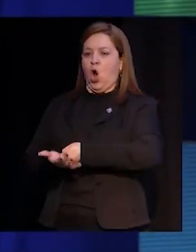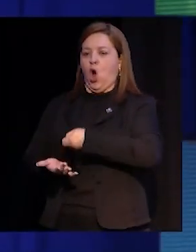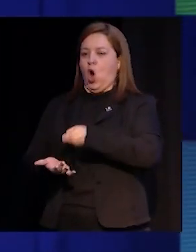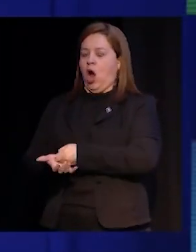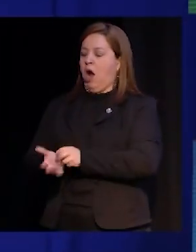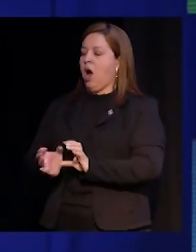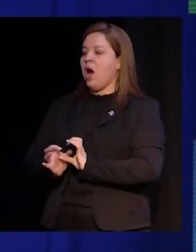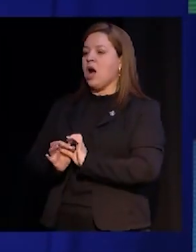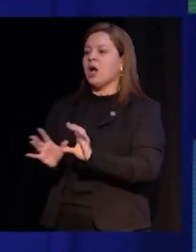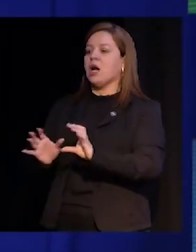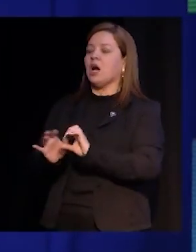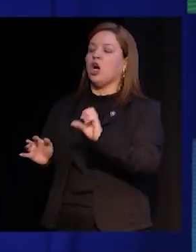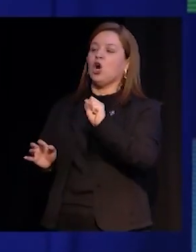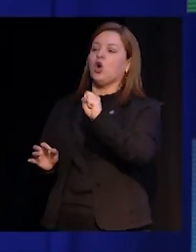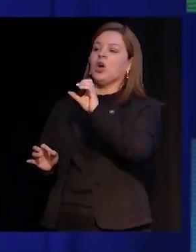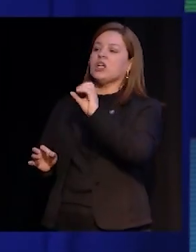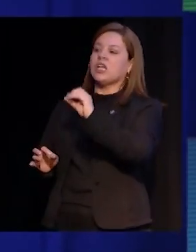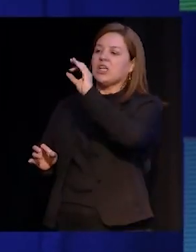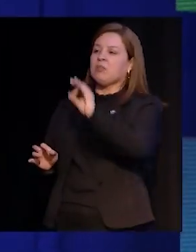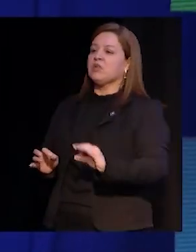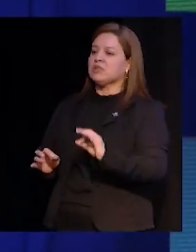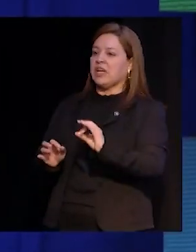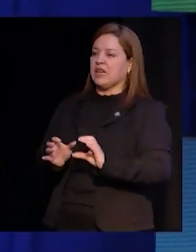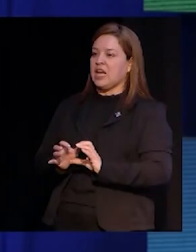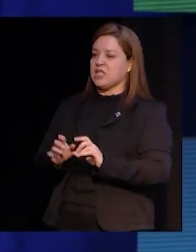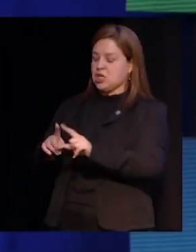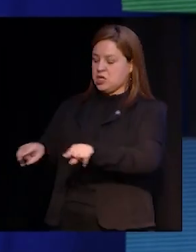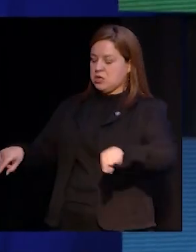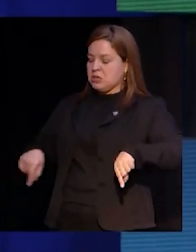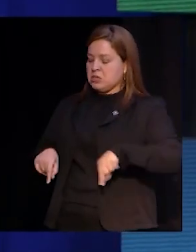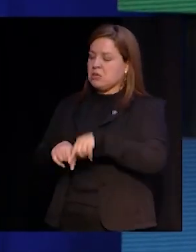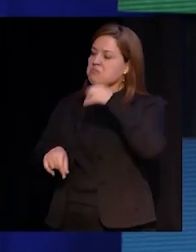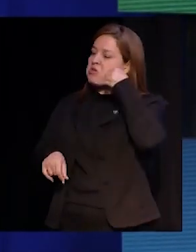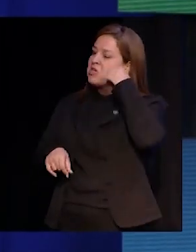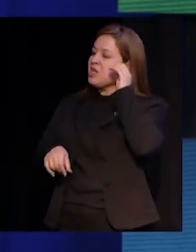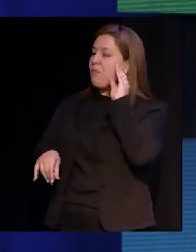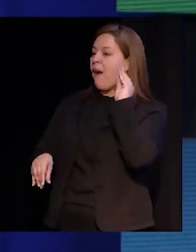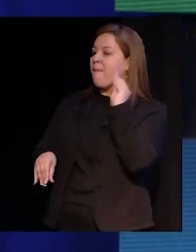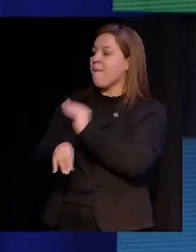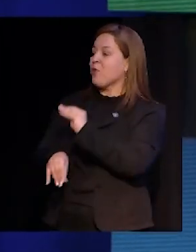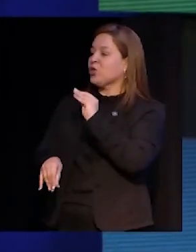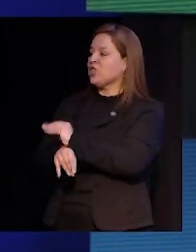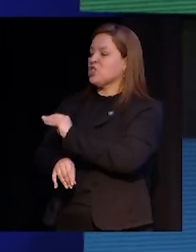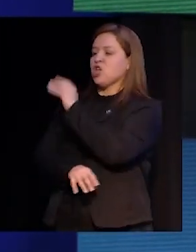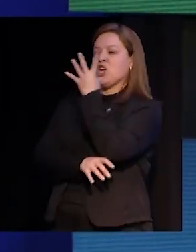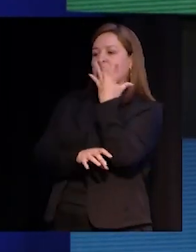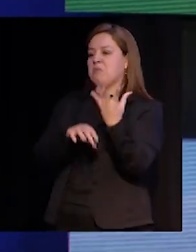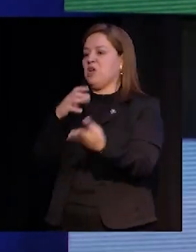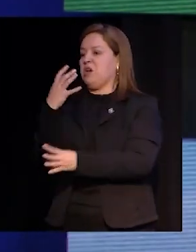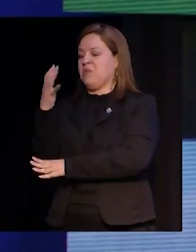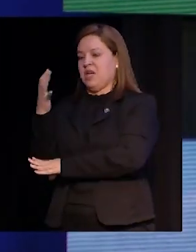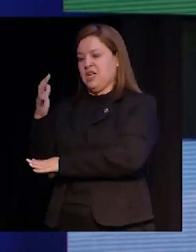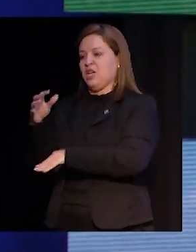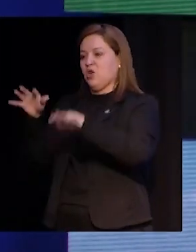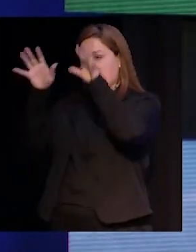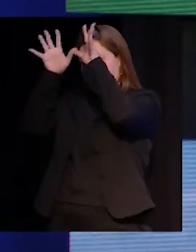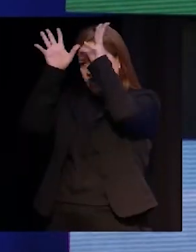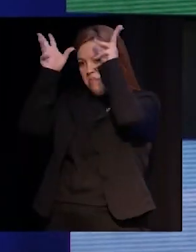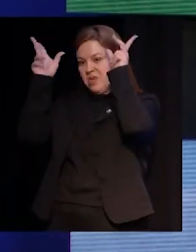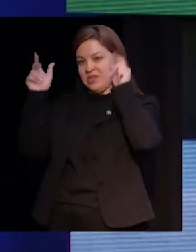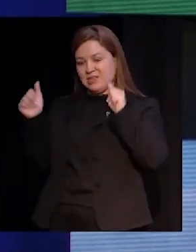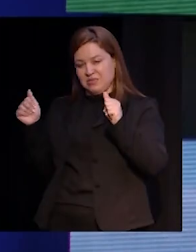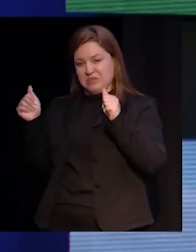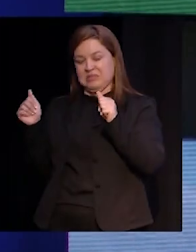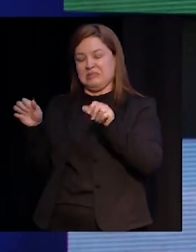ceder 80% da área da sua propriedade para a proteção do meio ambiente, como no bioma Amazônia,